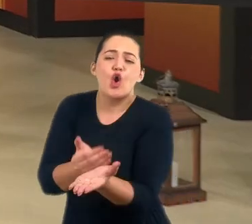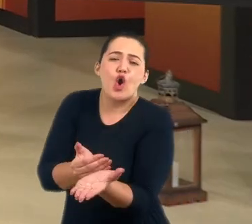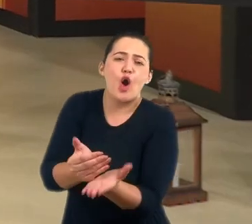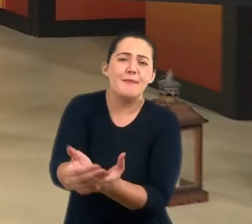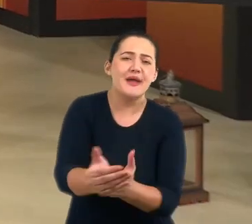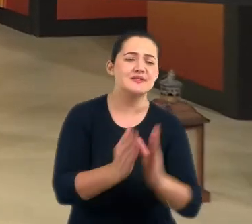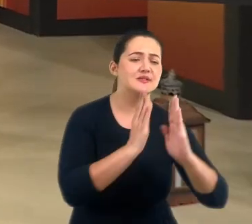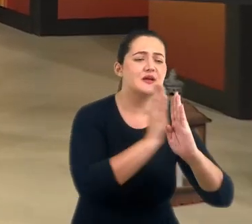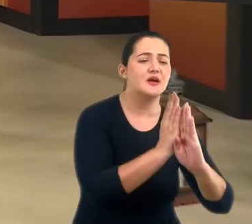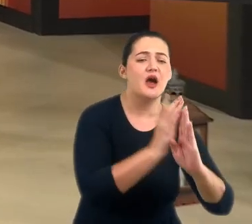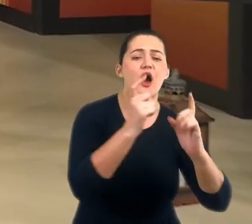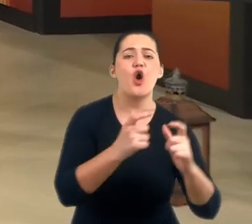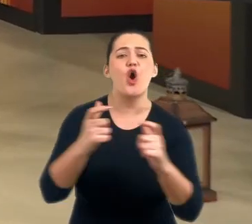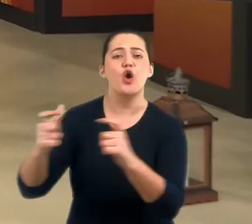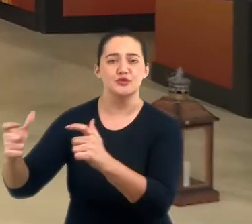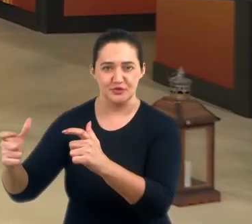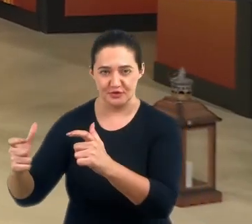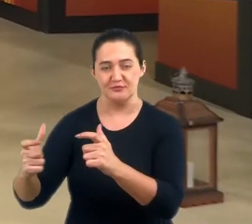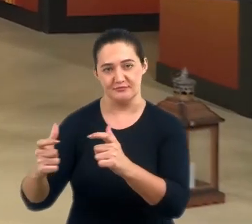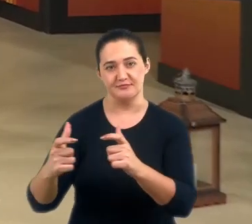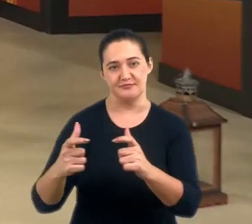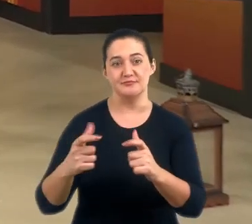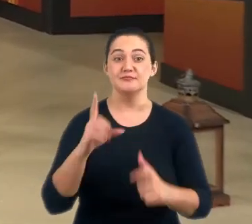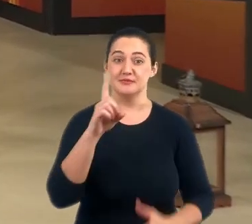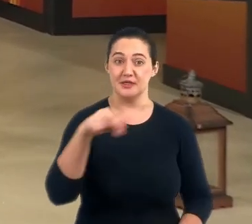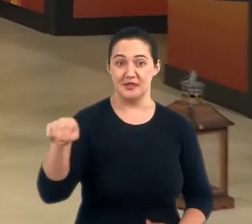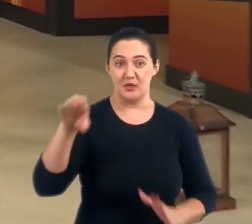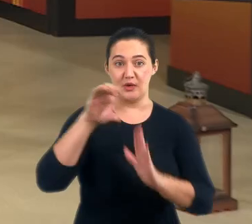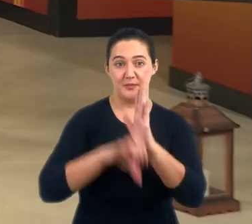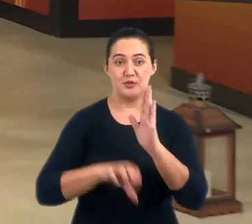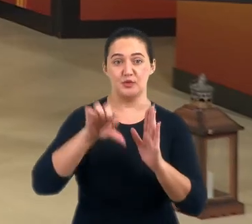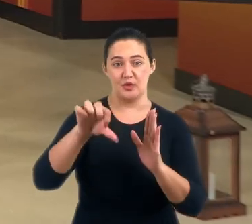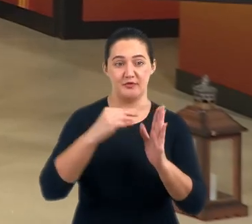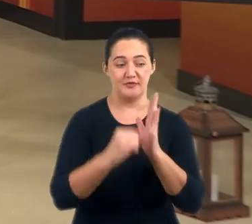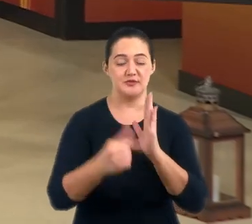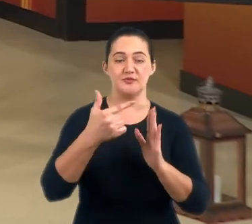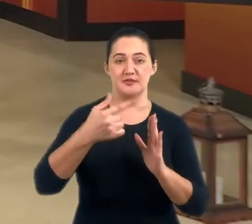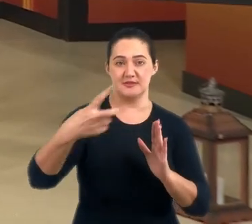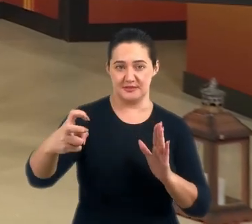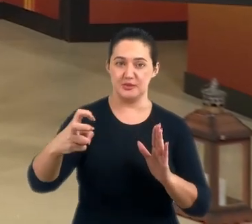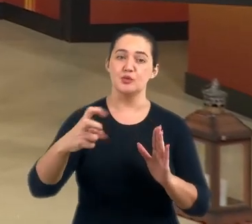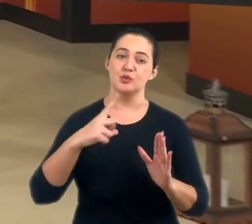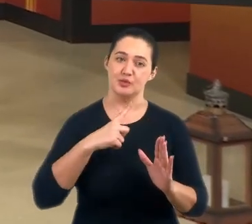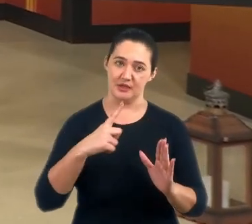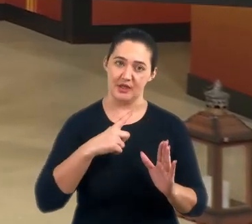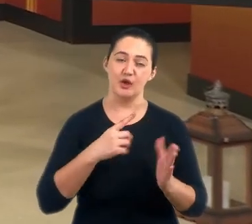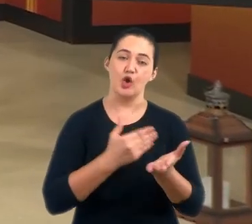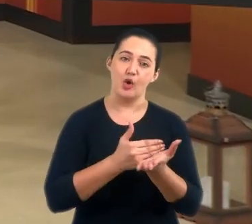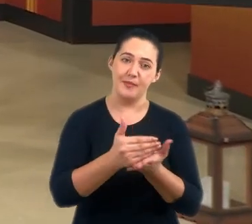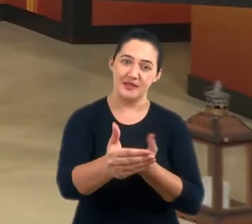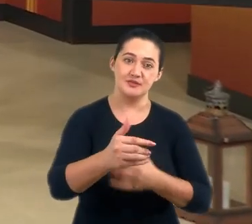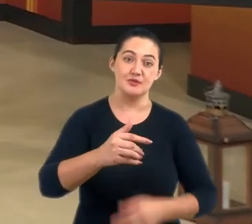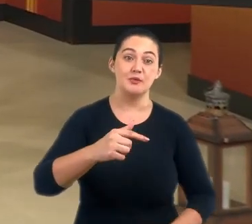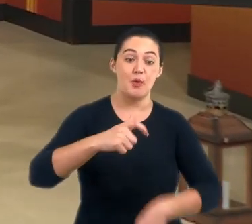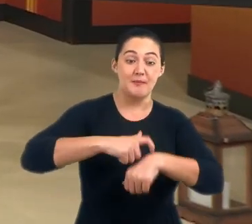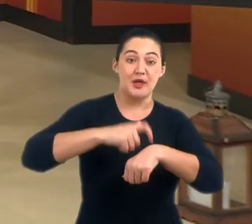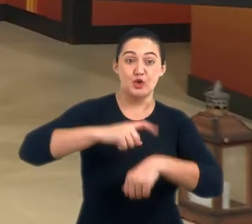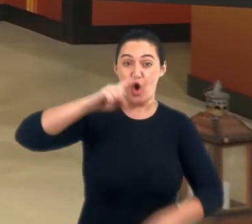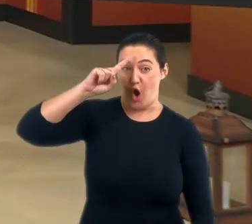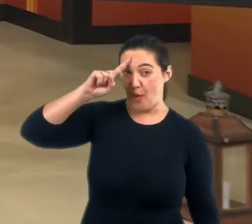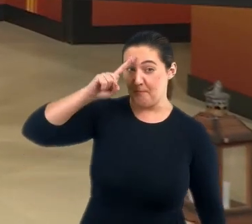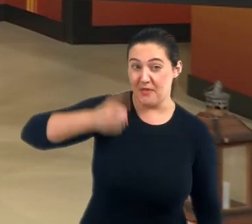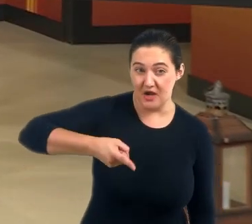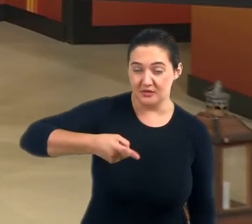esta contagem da profecia bíblica. Daniel 9:25, portanto, diz que deveria ser a partir da ordem